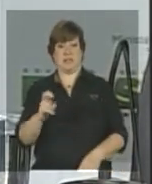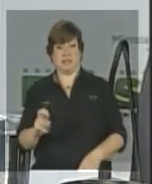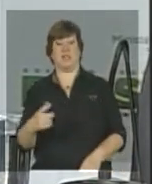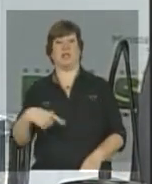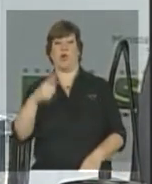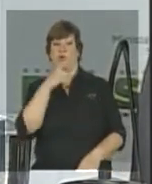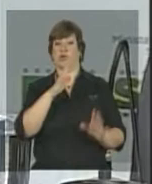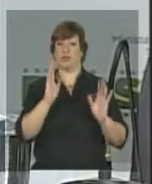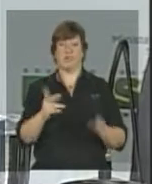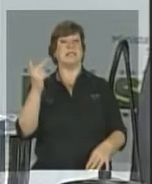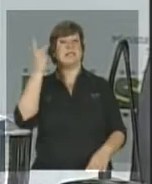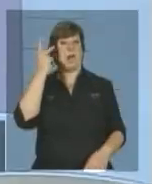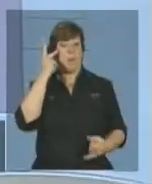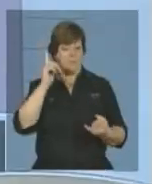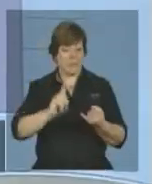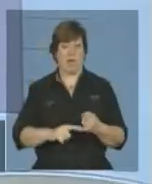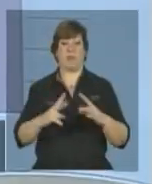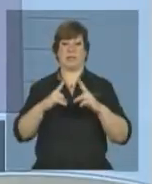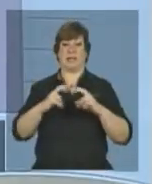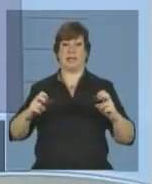como São Paulo, Santa Catarina,